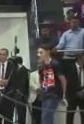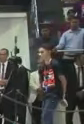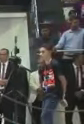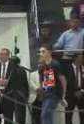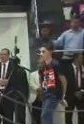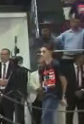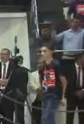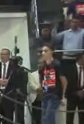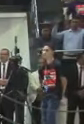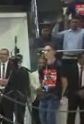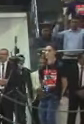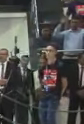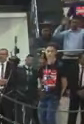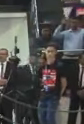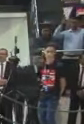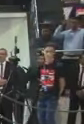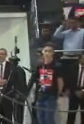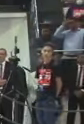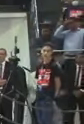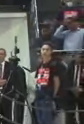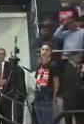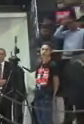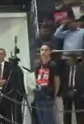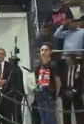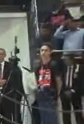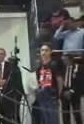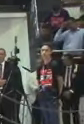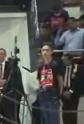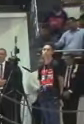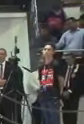Está chegando a décima terceira.